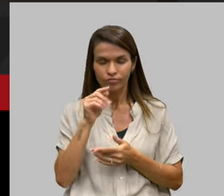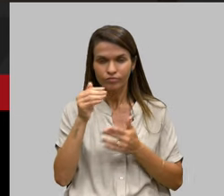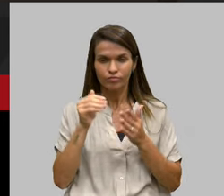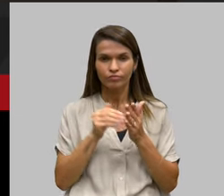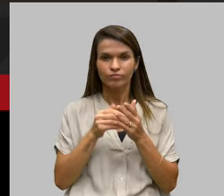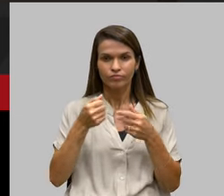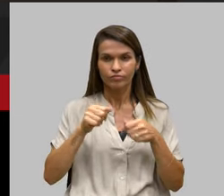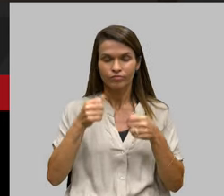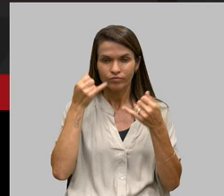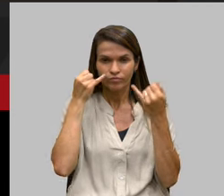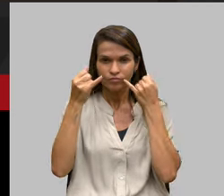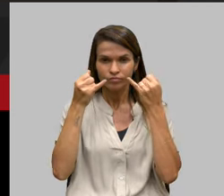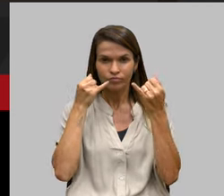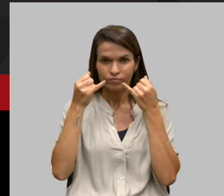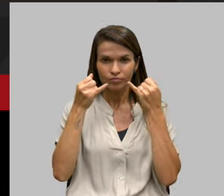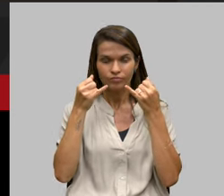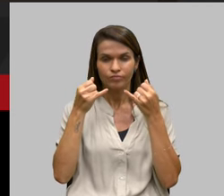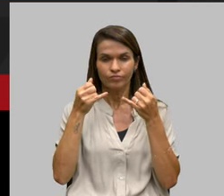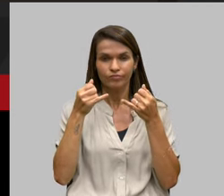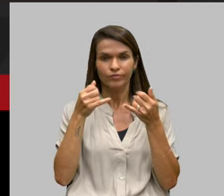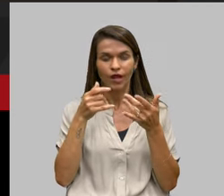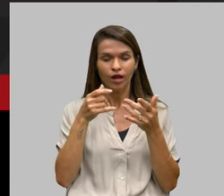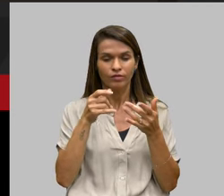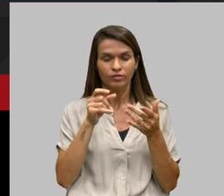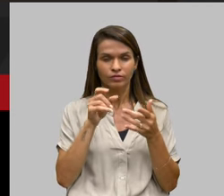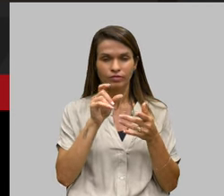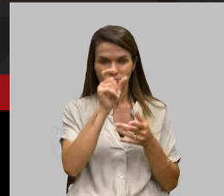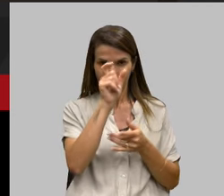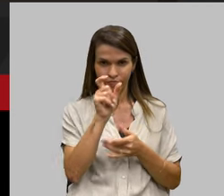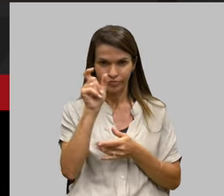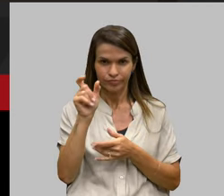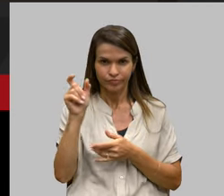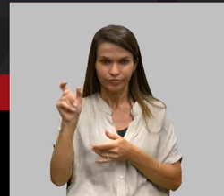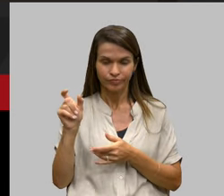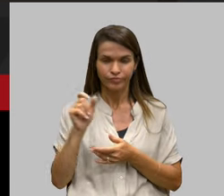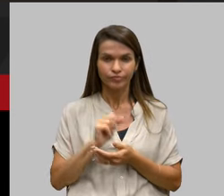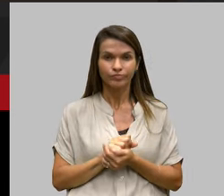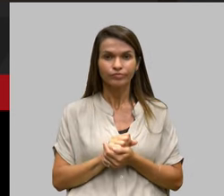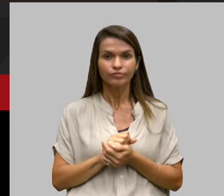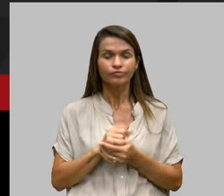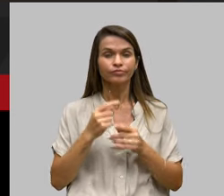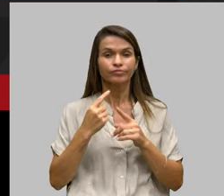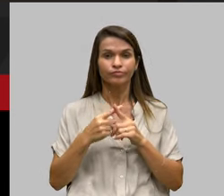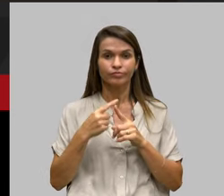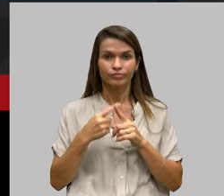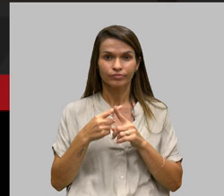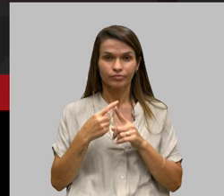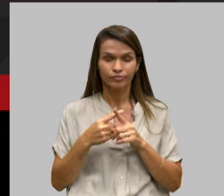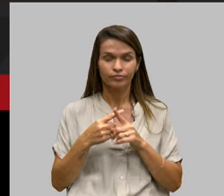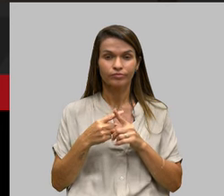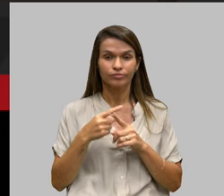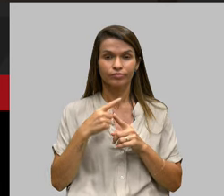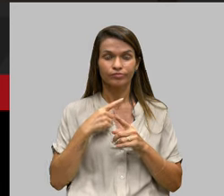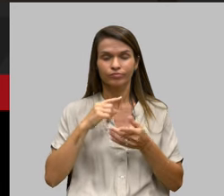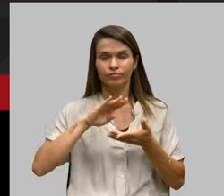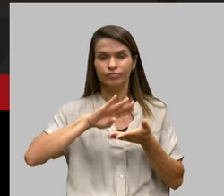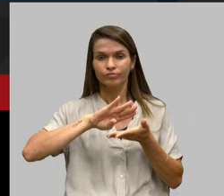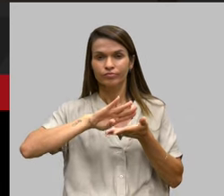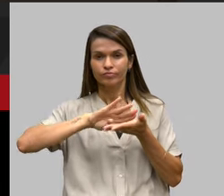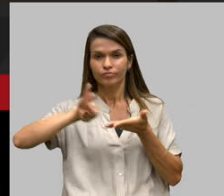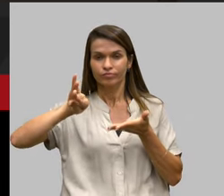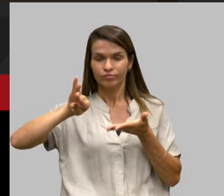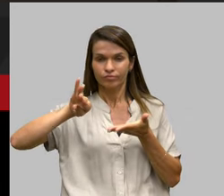orientação ao seu os respectivos clientes tá e eh por eh foram instituídos ou